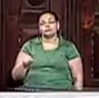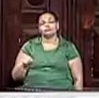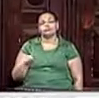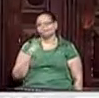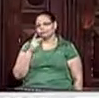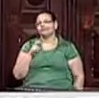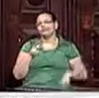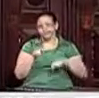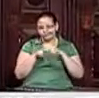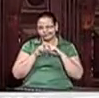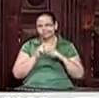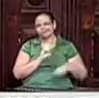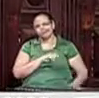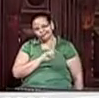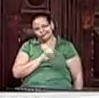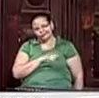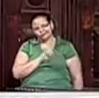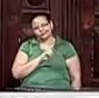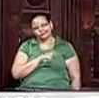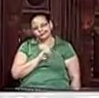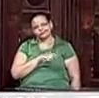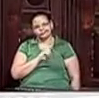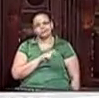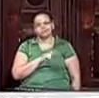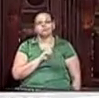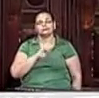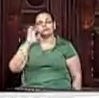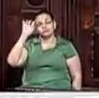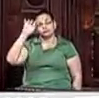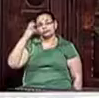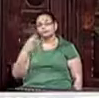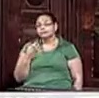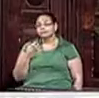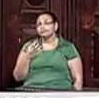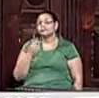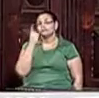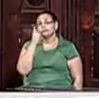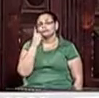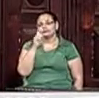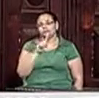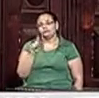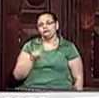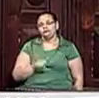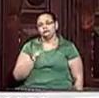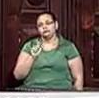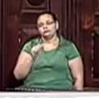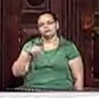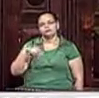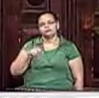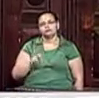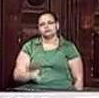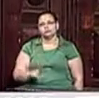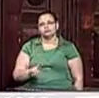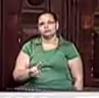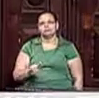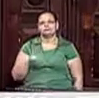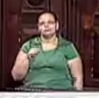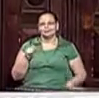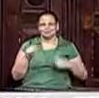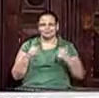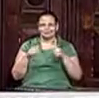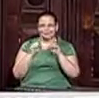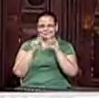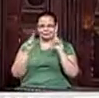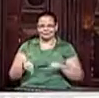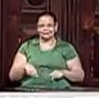canalice, para arranjar a solução, deputado Zaqueu, para arrebentar o